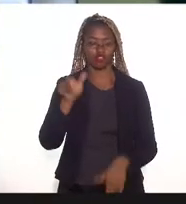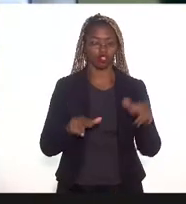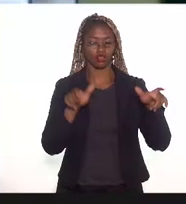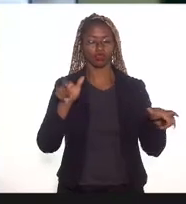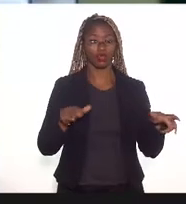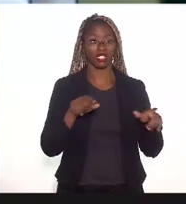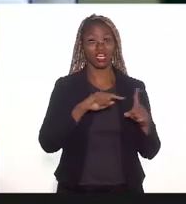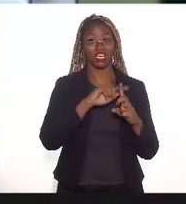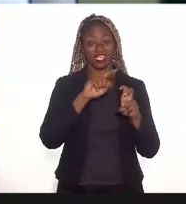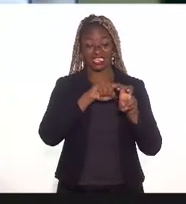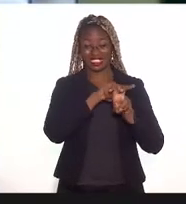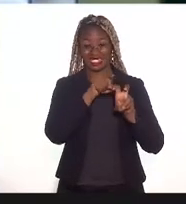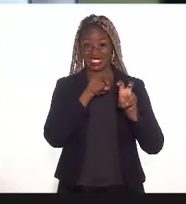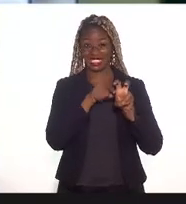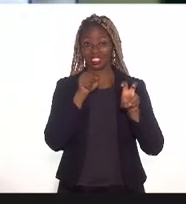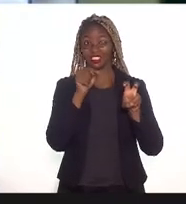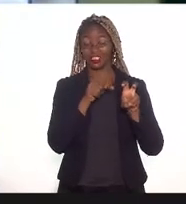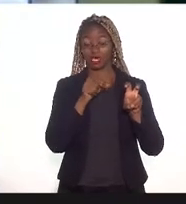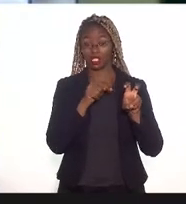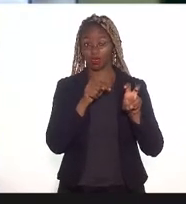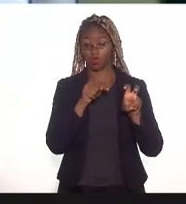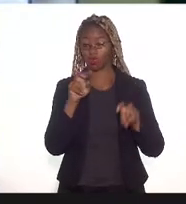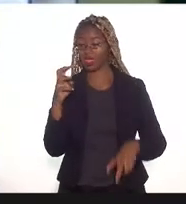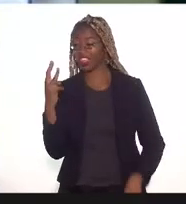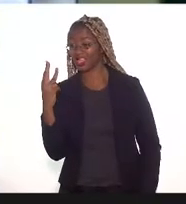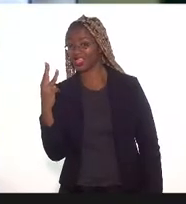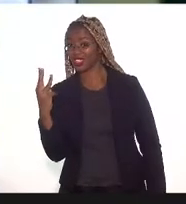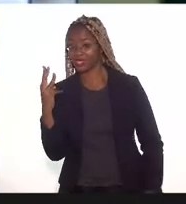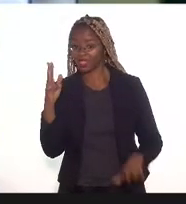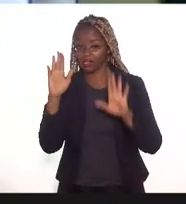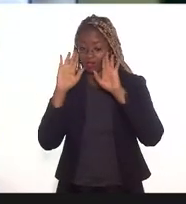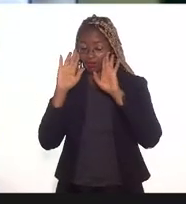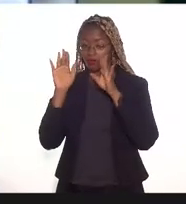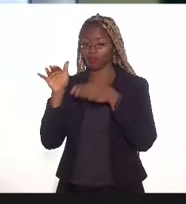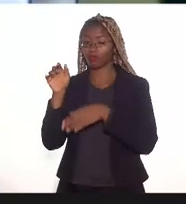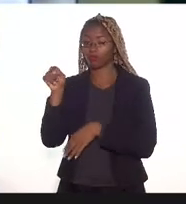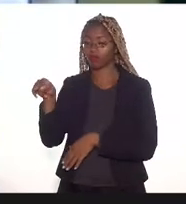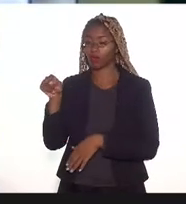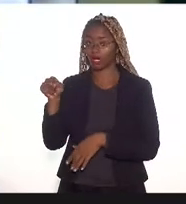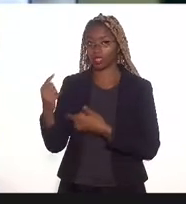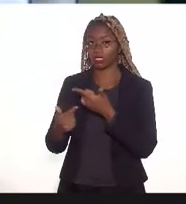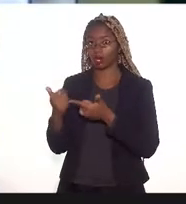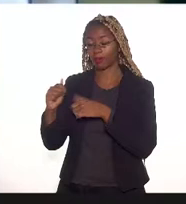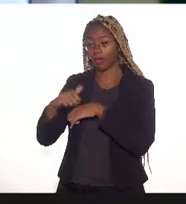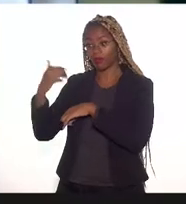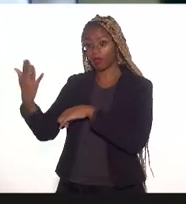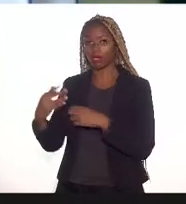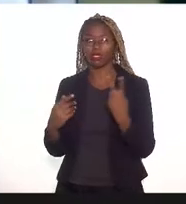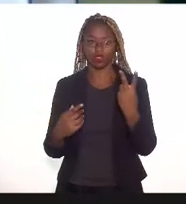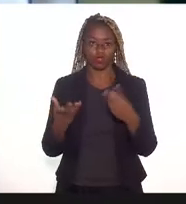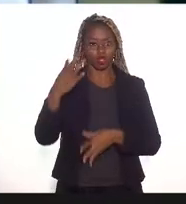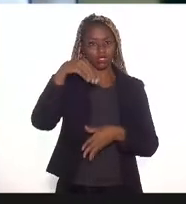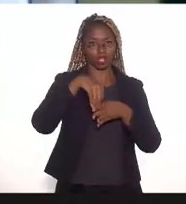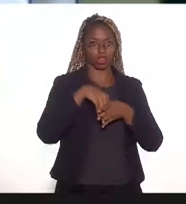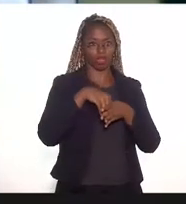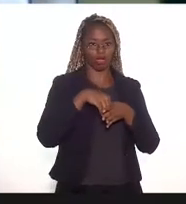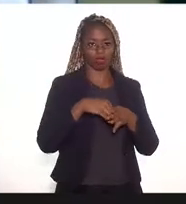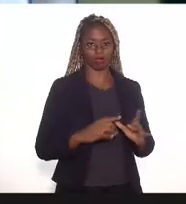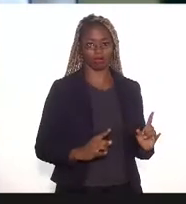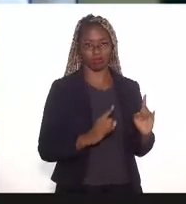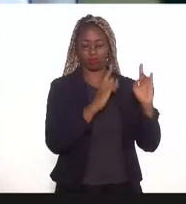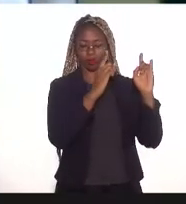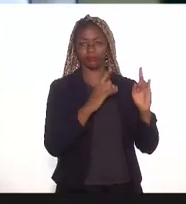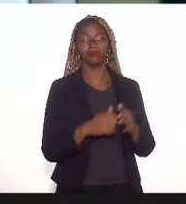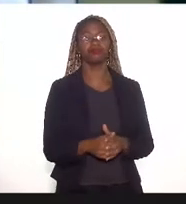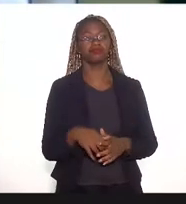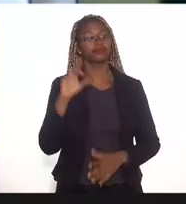5 diretorias, 3 são voltadas a atividades externas e 2 internas. A diretoria de